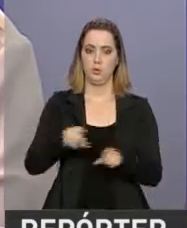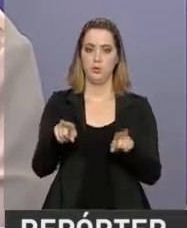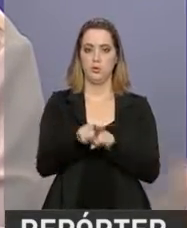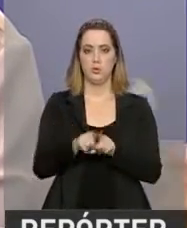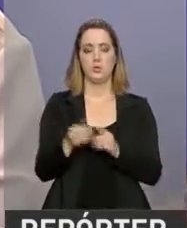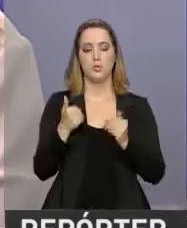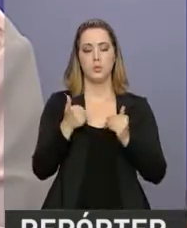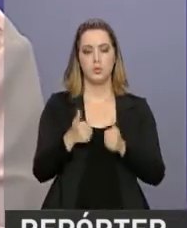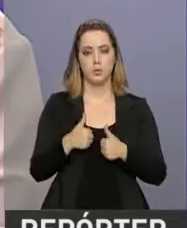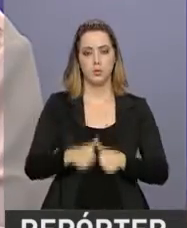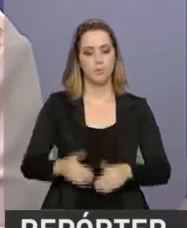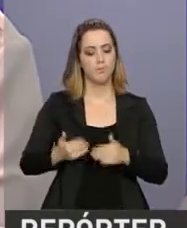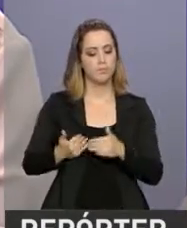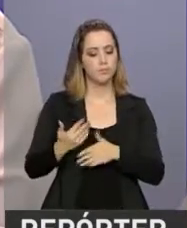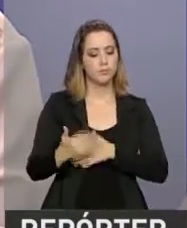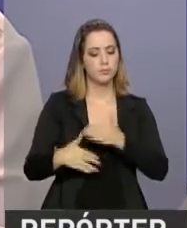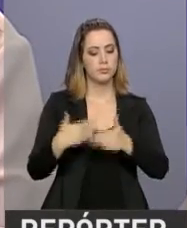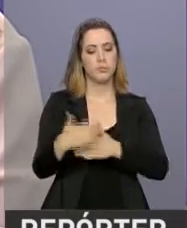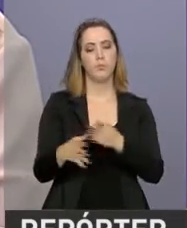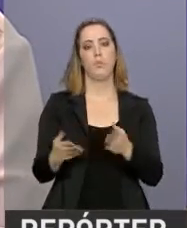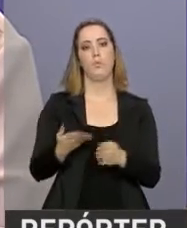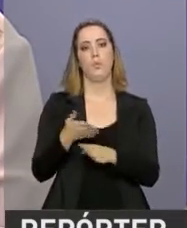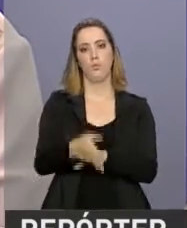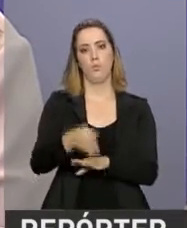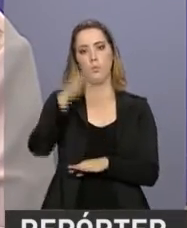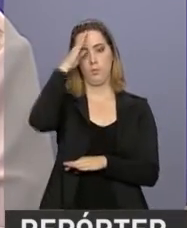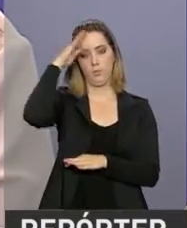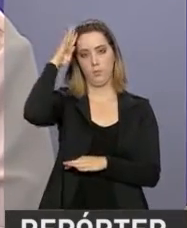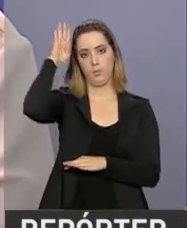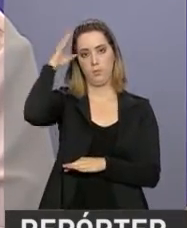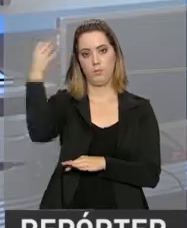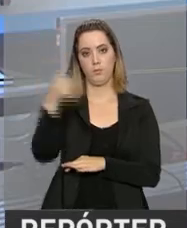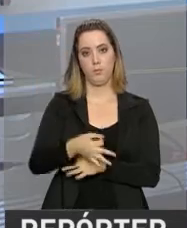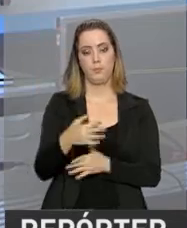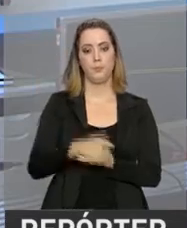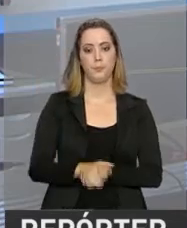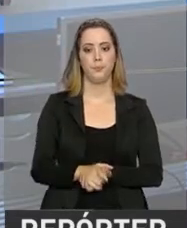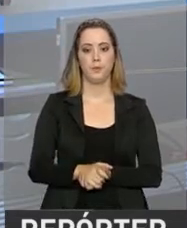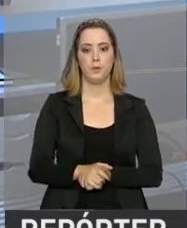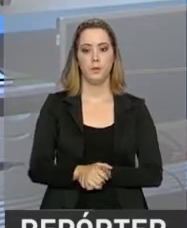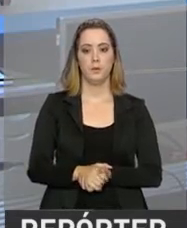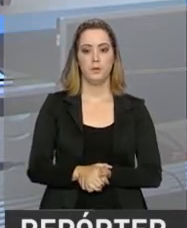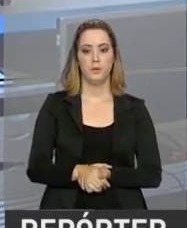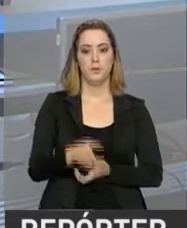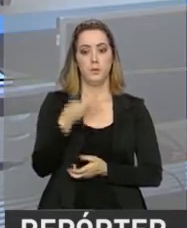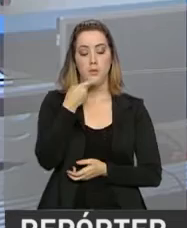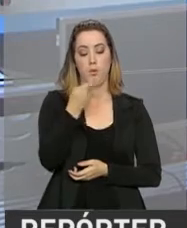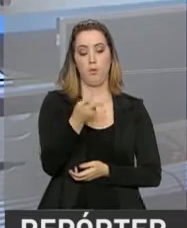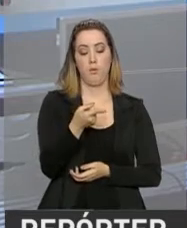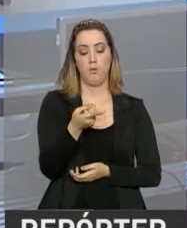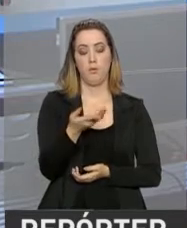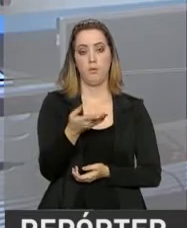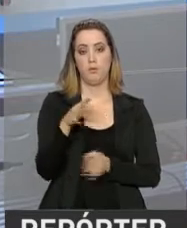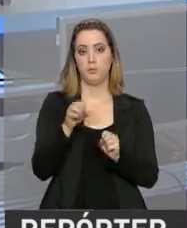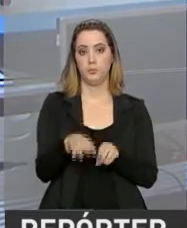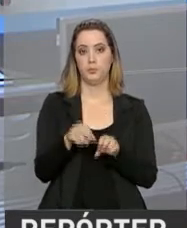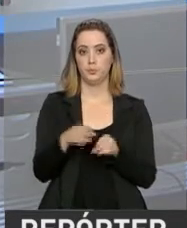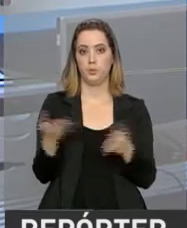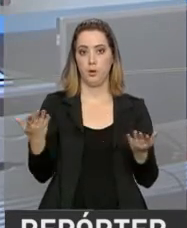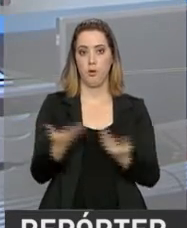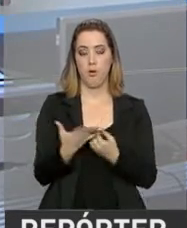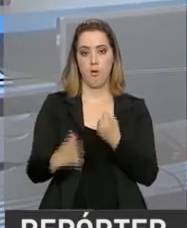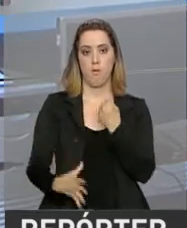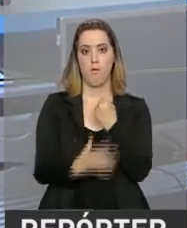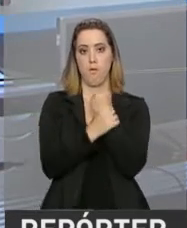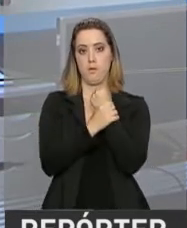ingressarem no curso superior de forma mais efetiva. Falando ainda de educação, sob um forte esquema de